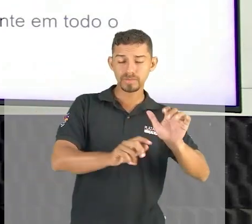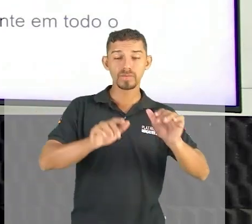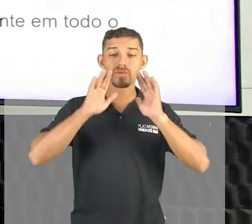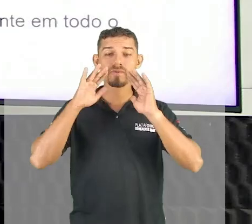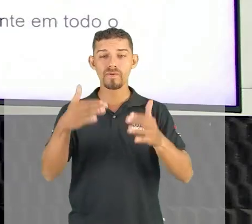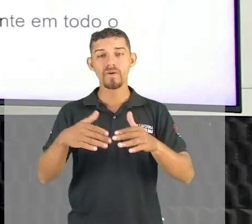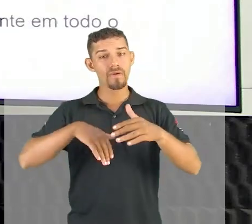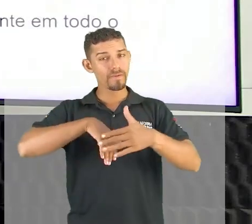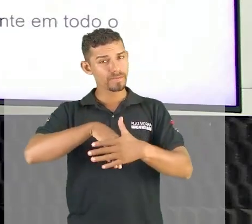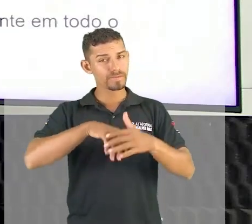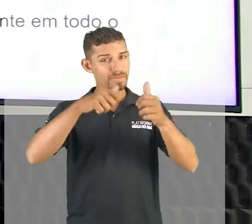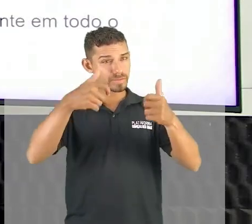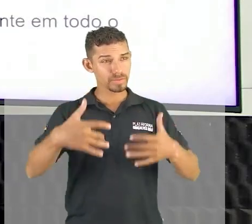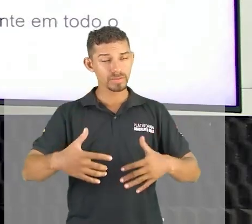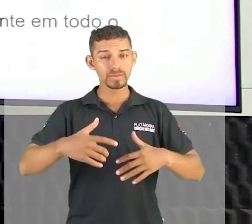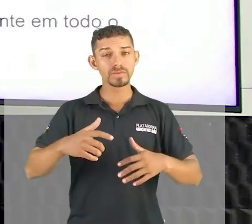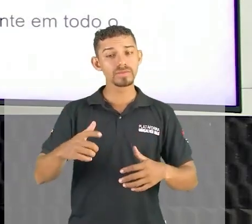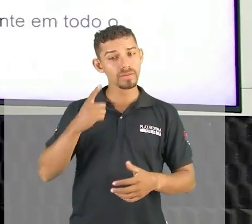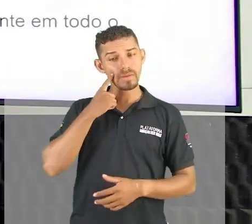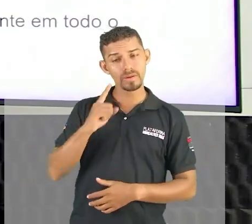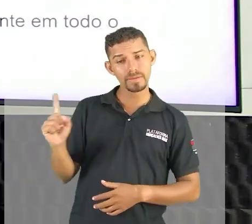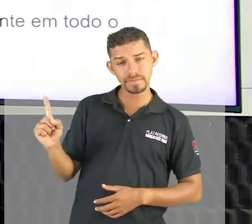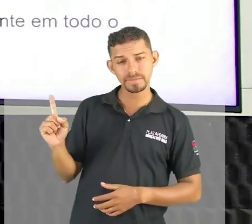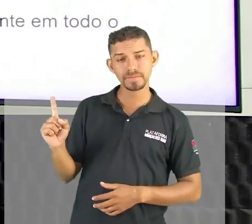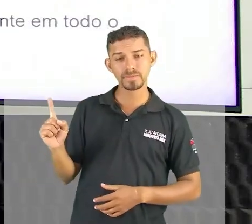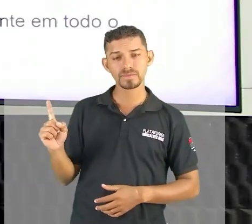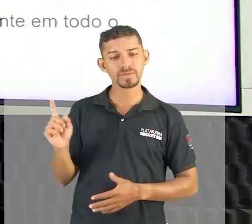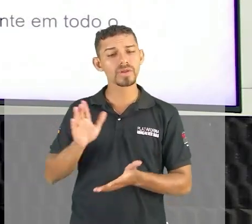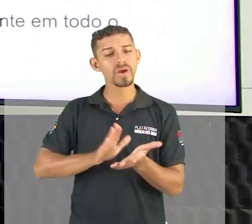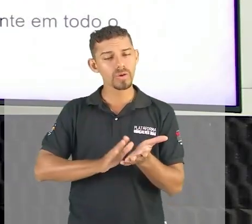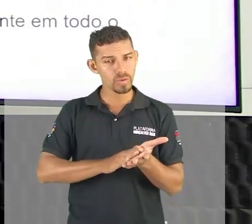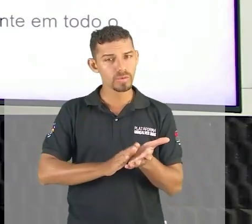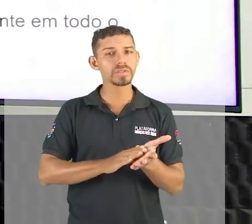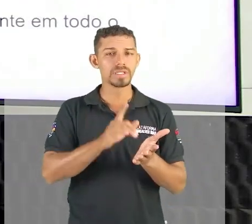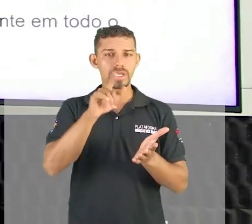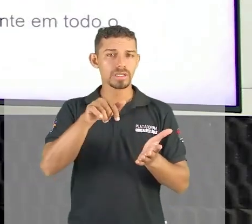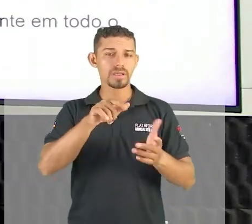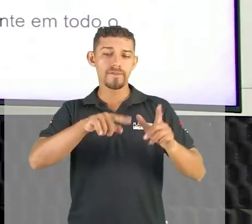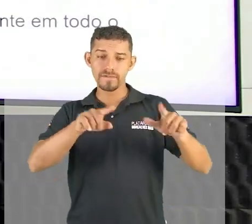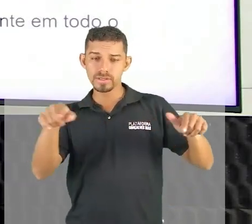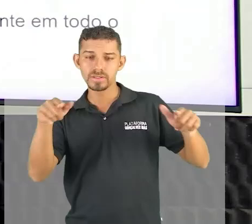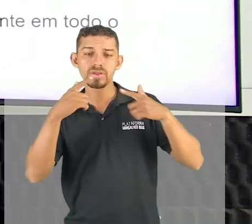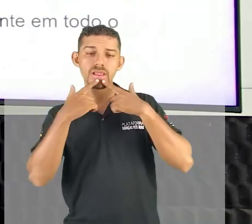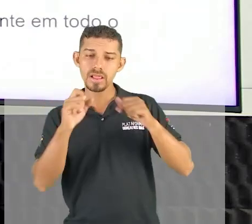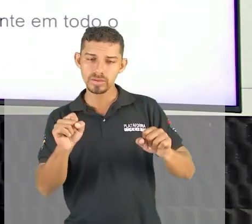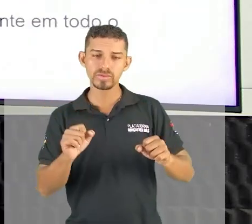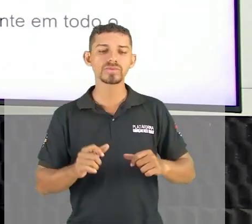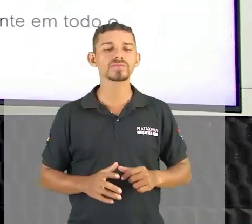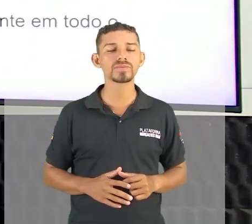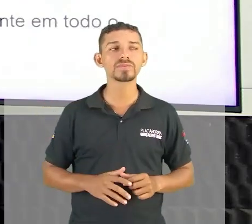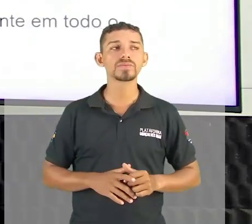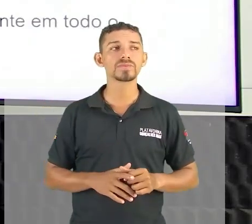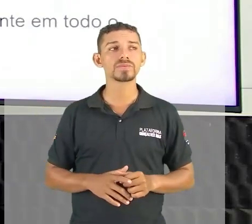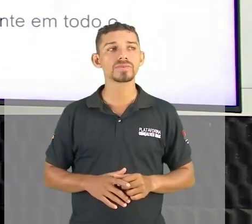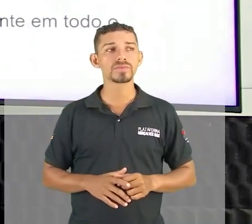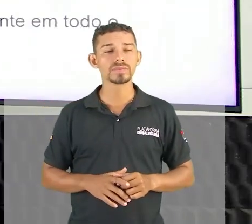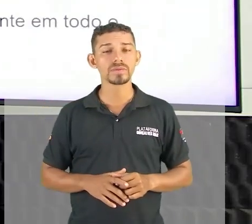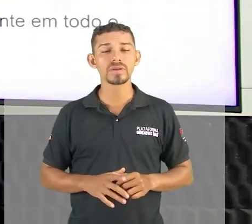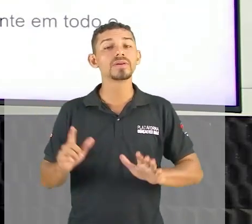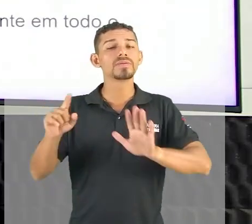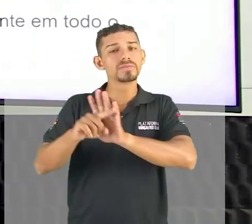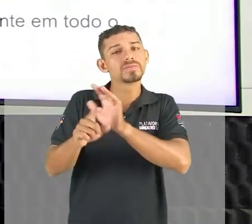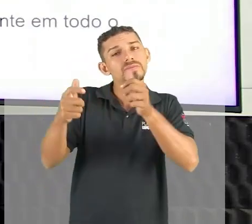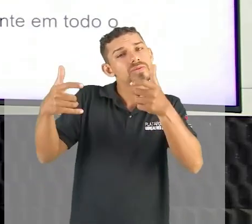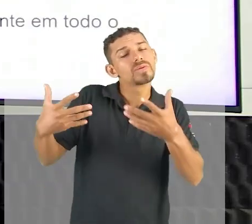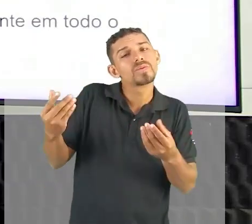futebol claro que já estou sinalizando que a temática da cobrança dessa questão é sobre a variação linguística e a gente vai pro enunciado e Verê o